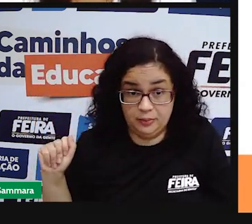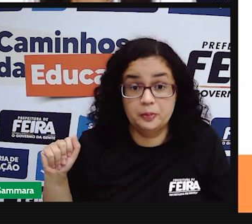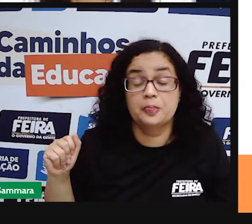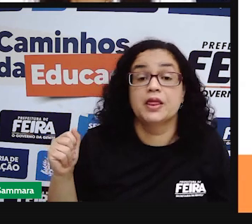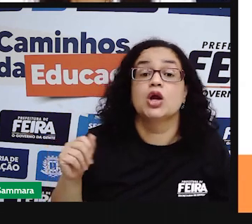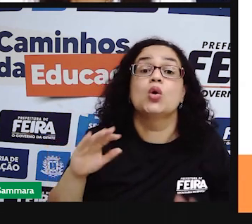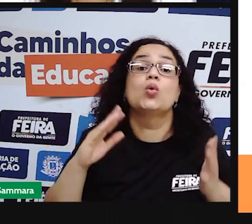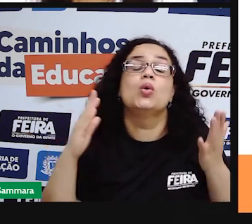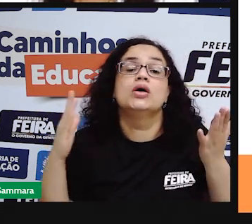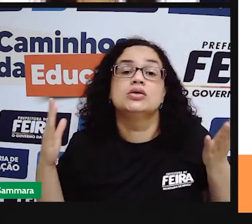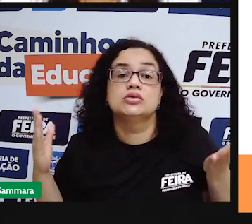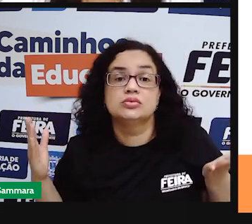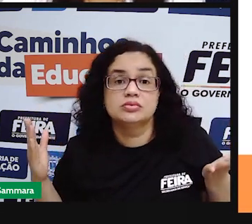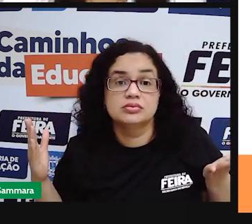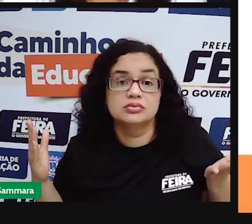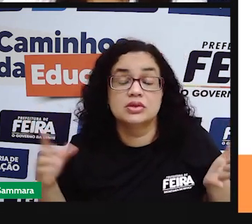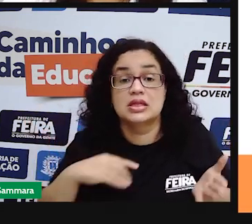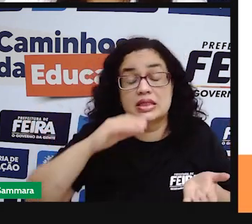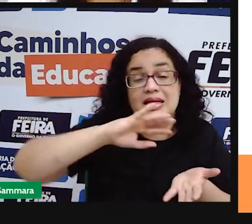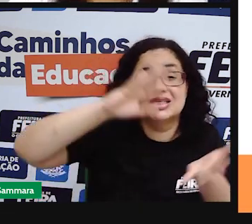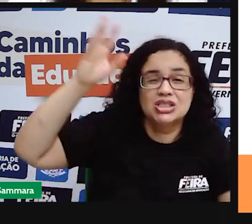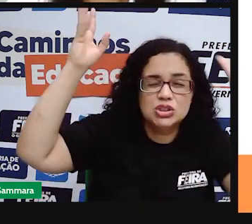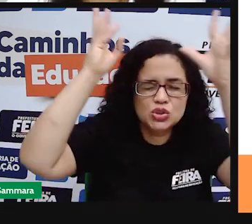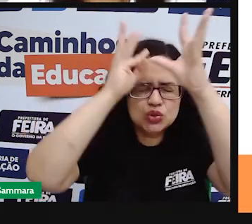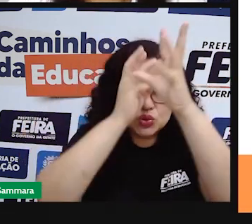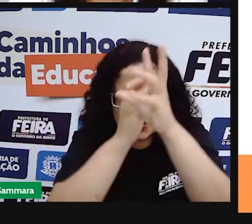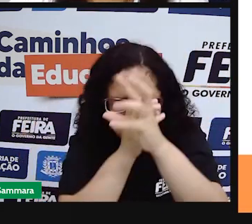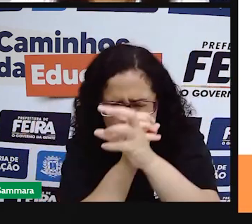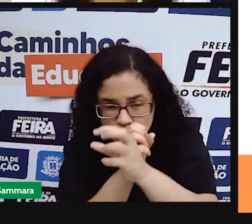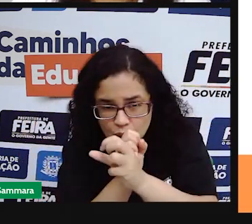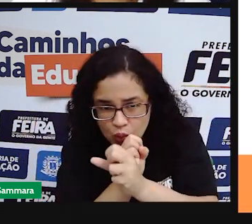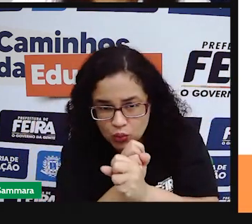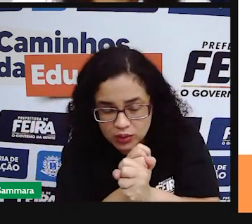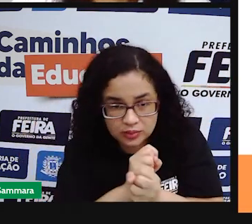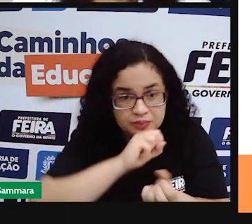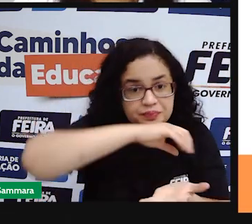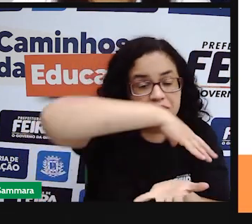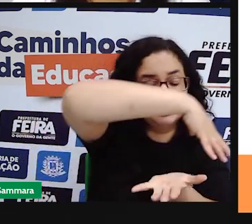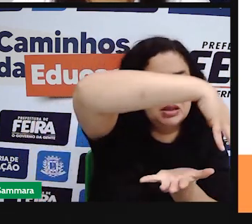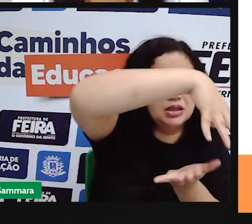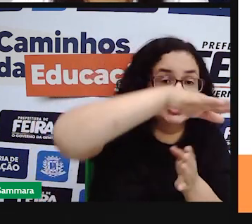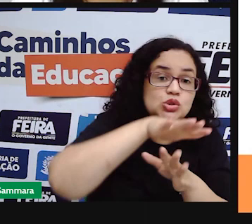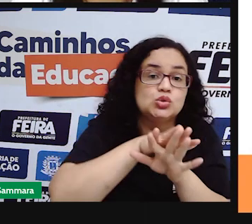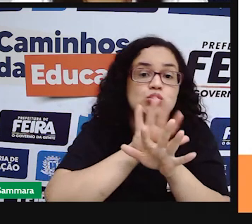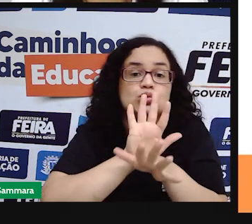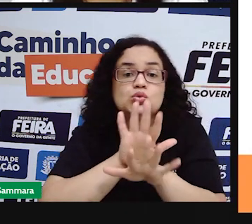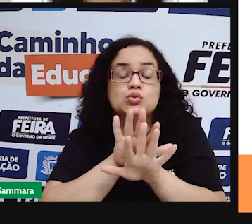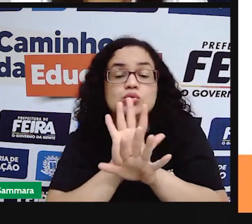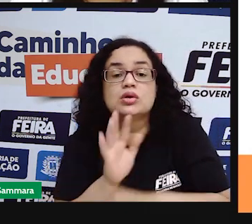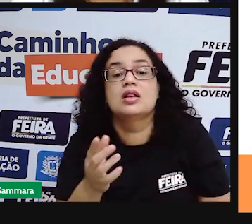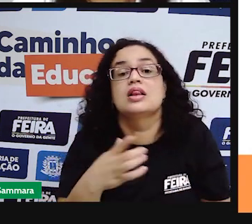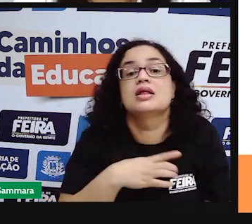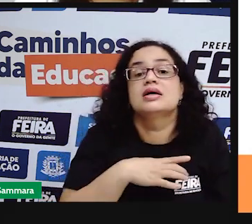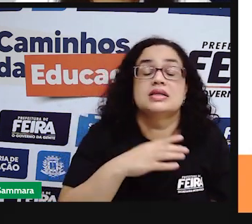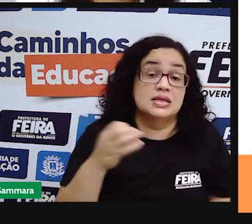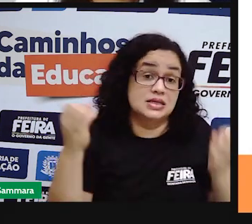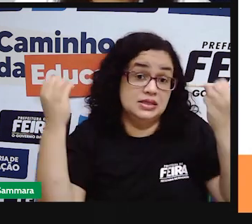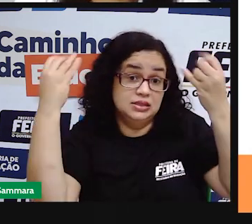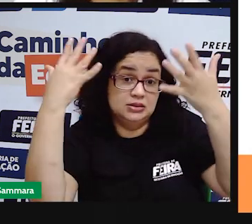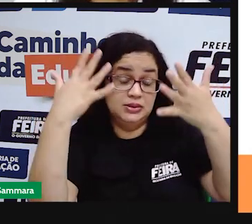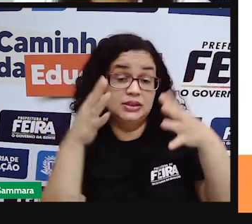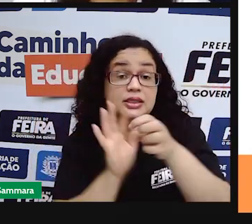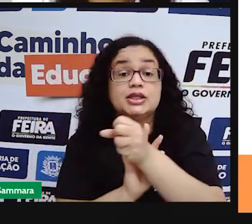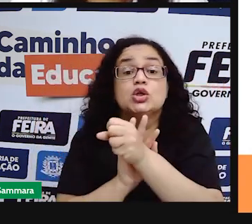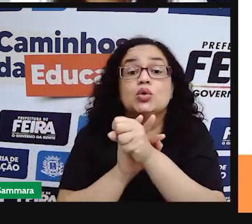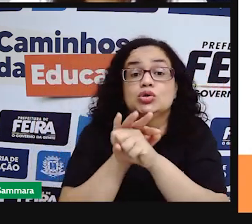quando a parte está escura, está sendo projetada ali a sombra, a gente está se referindo à